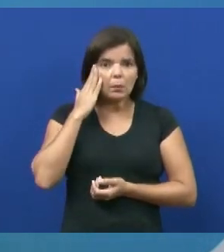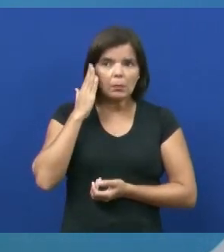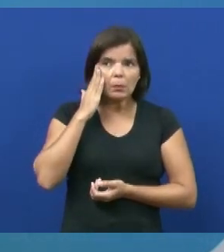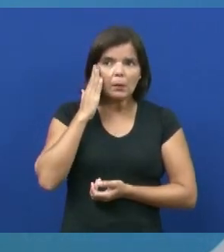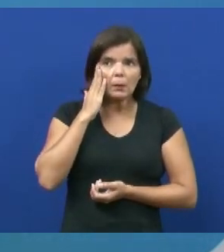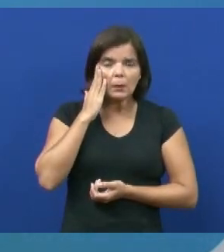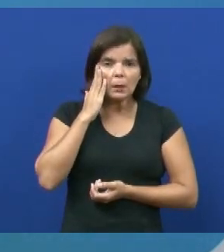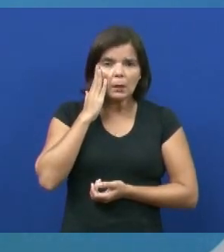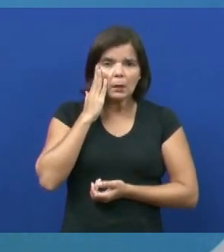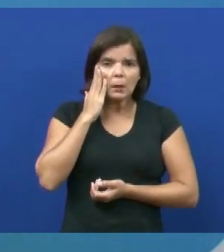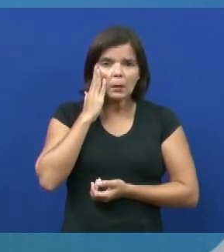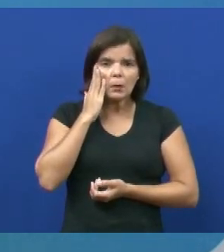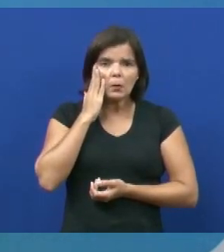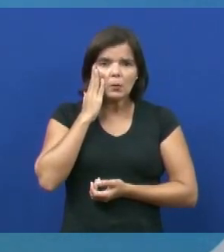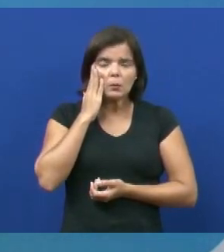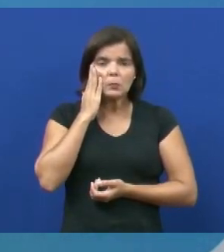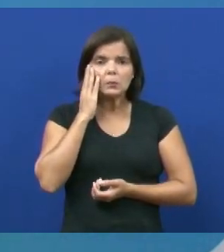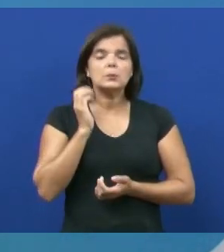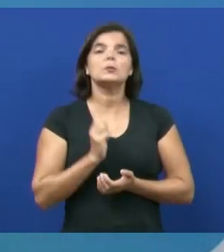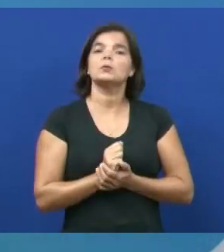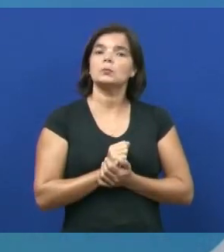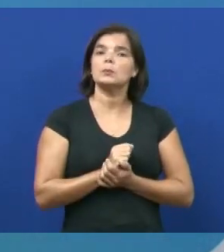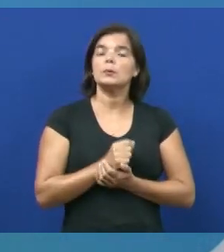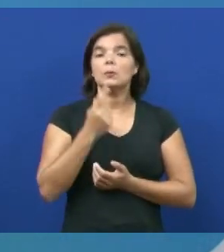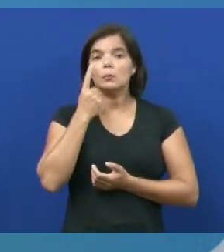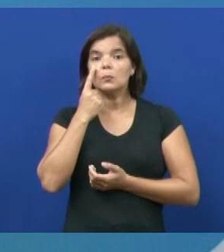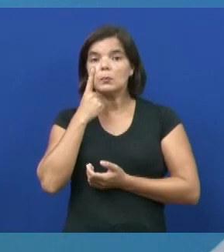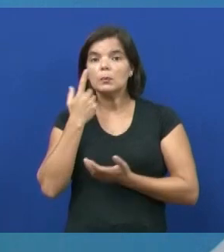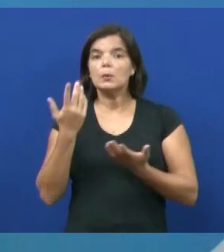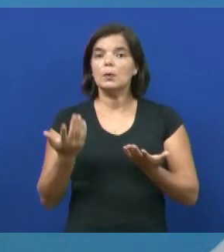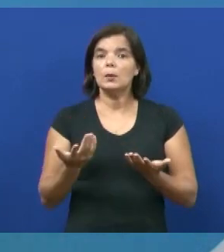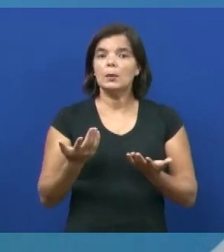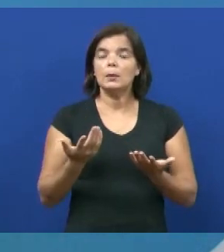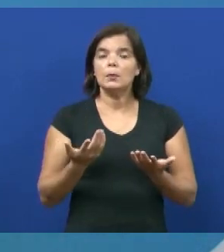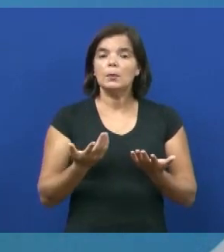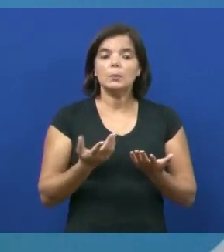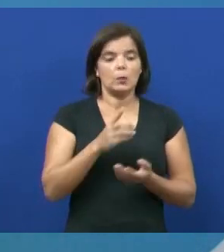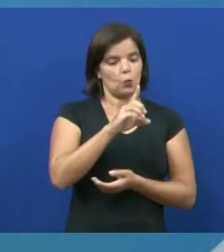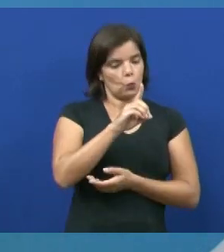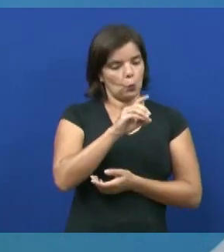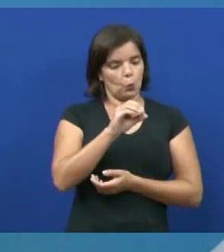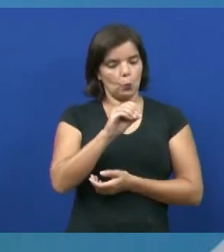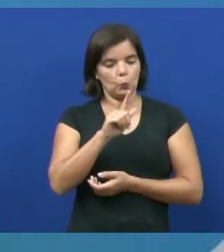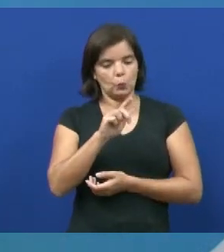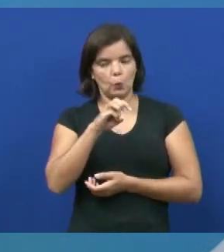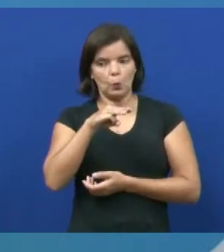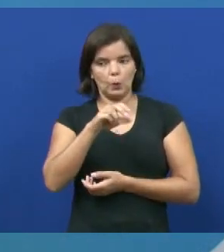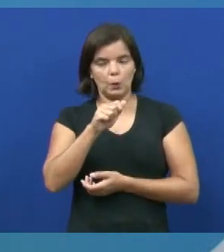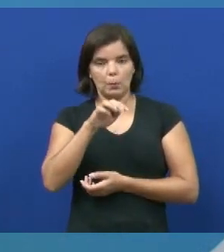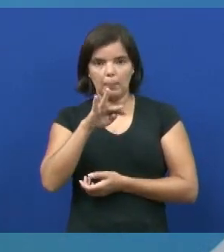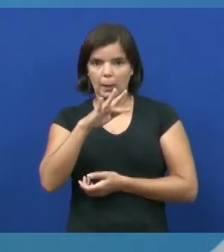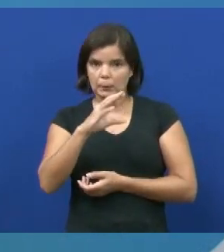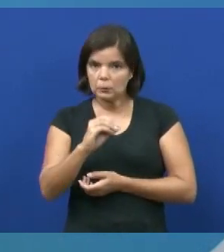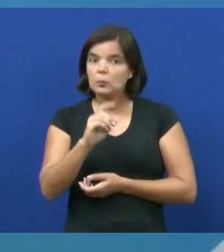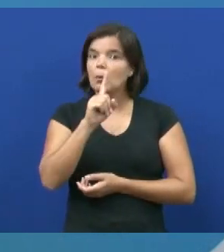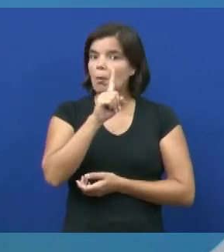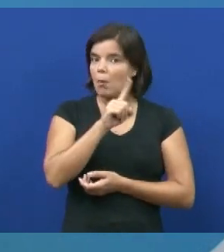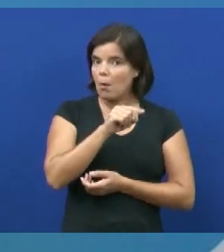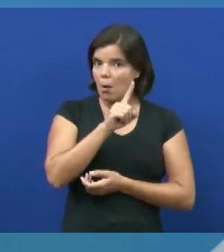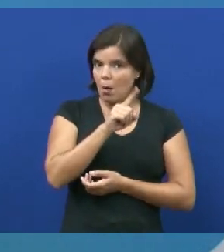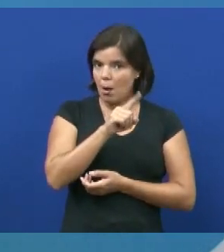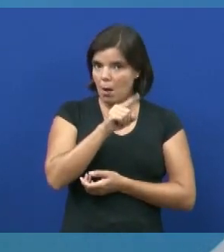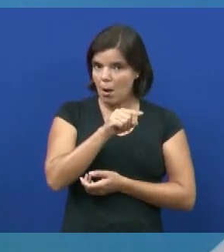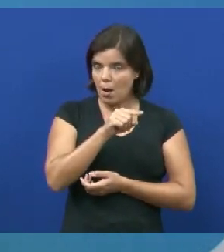entender? Só para nós finalizarmos, então. O dogmático é aquele,